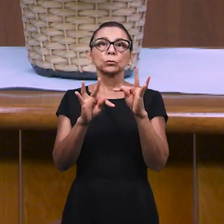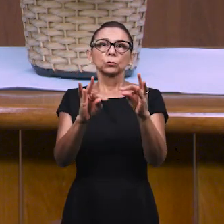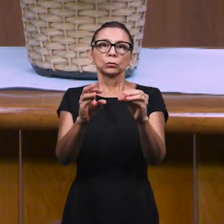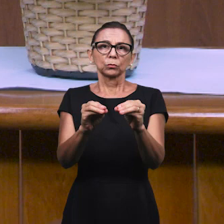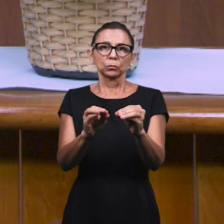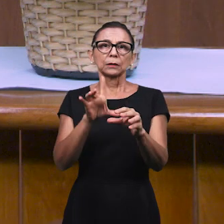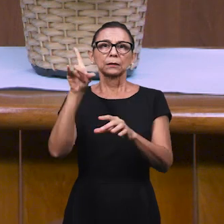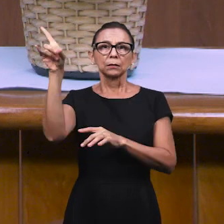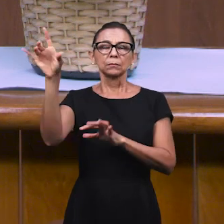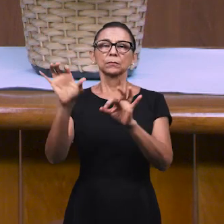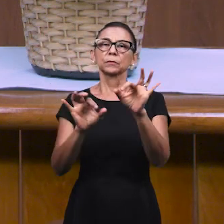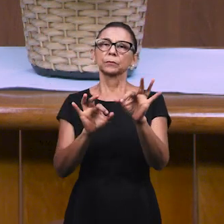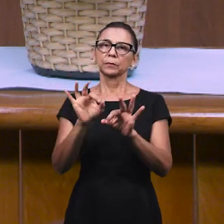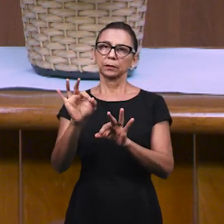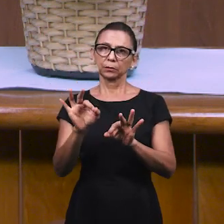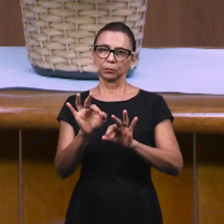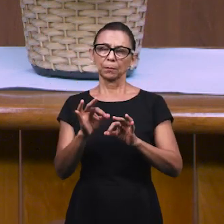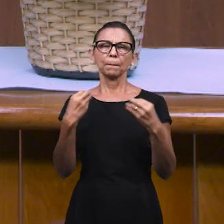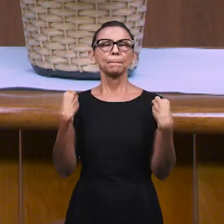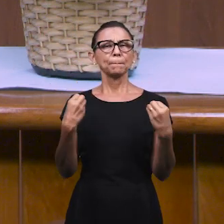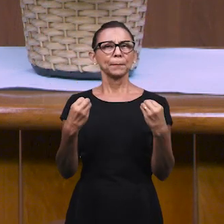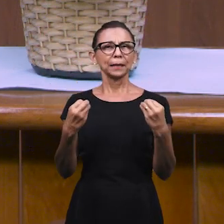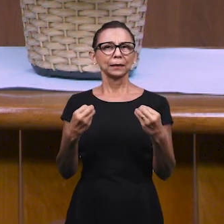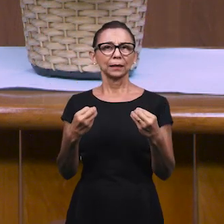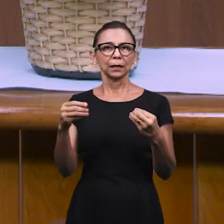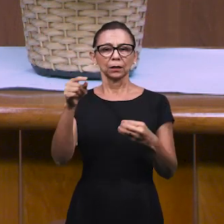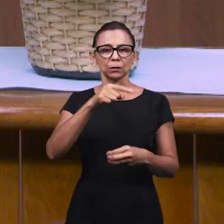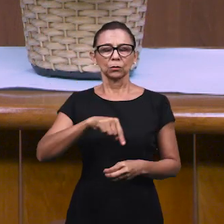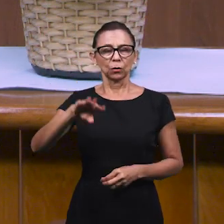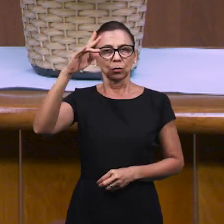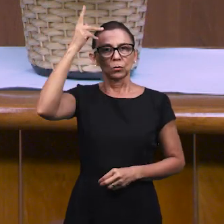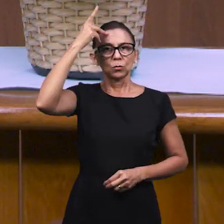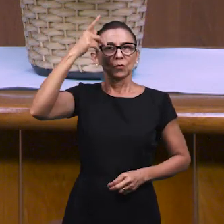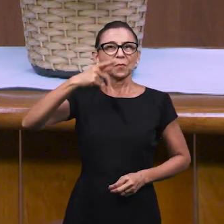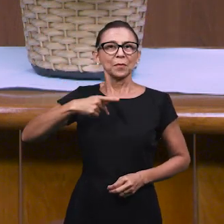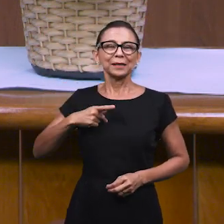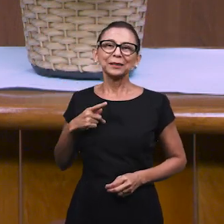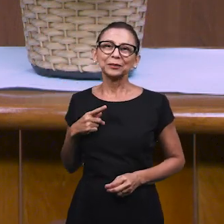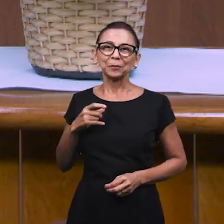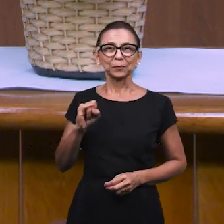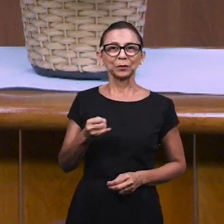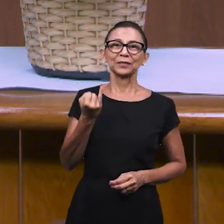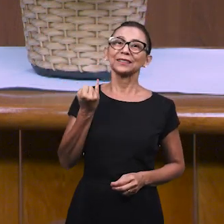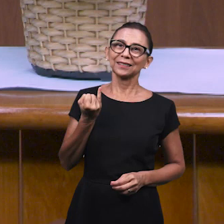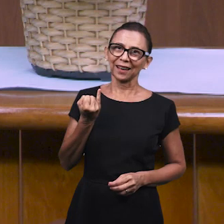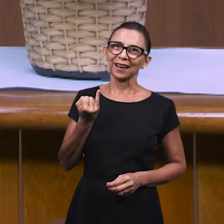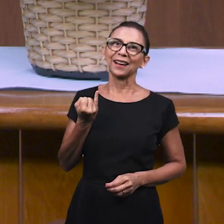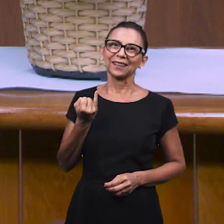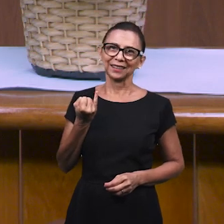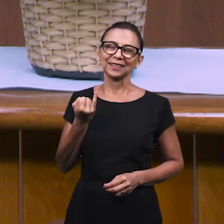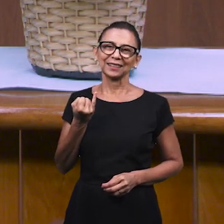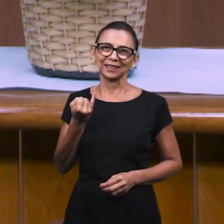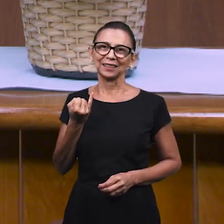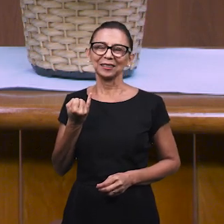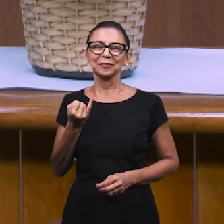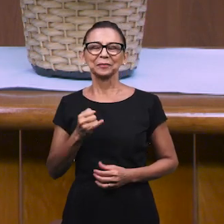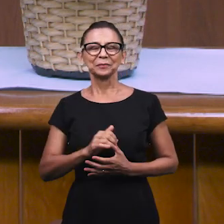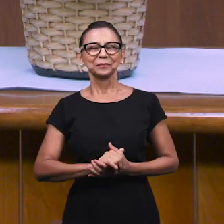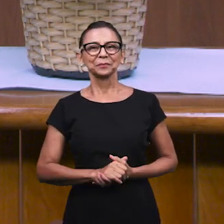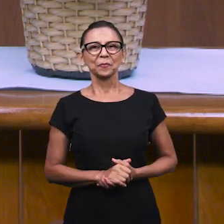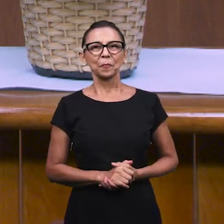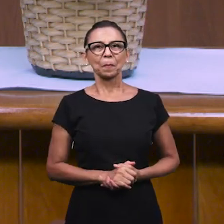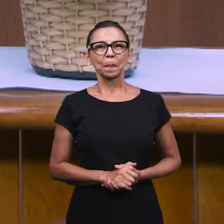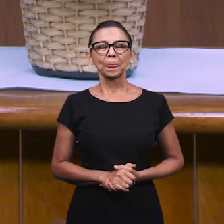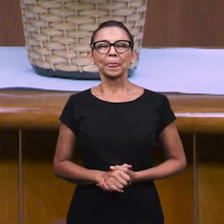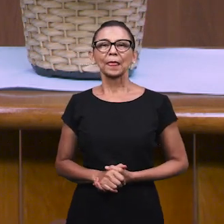por Deus, feito por Deus, para que o homem desfrutasse aquilo. E o homem, ele tinha dois privilégios: desfrutar